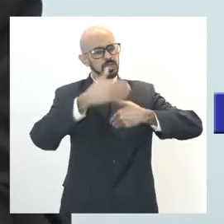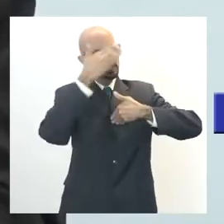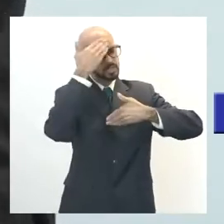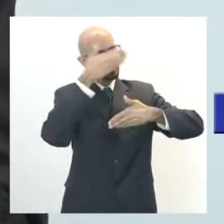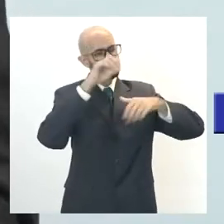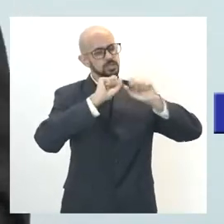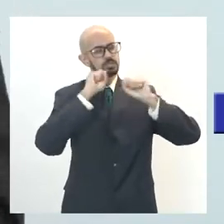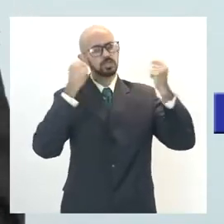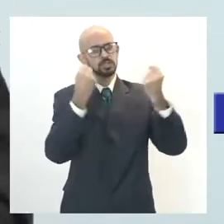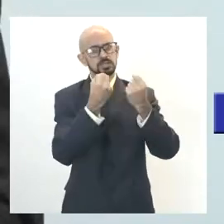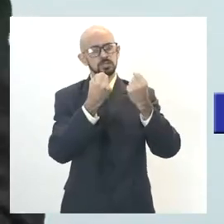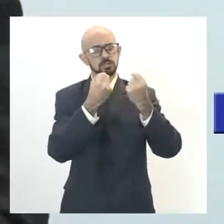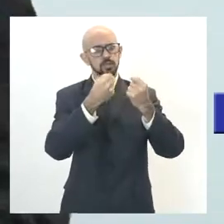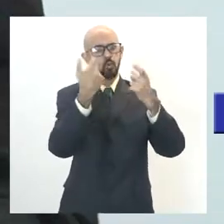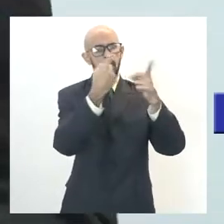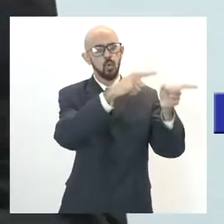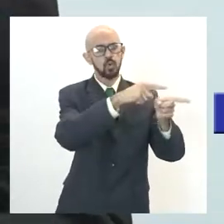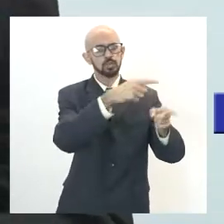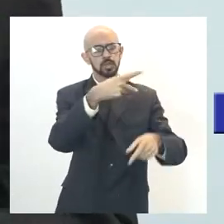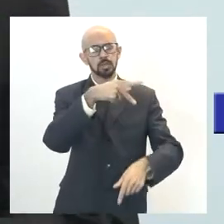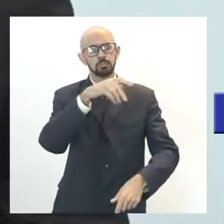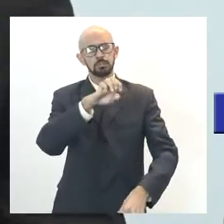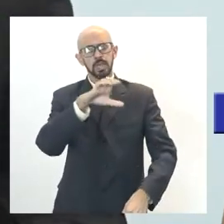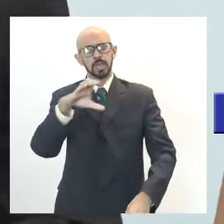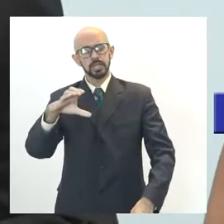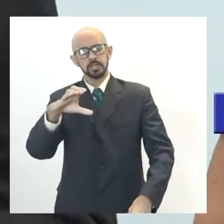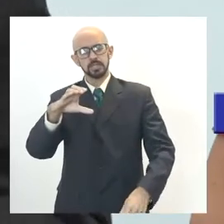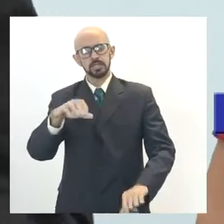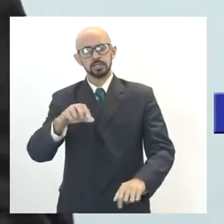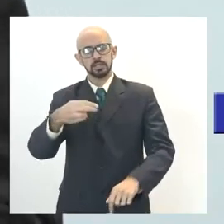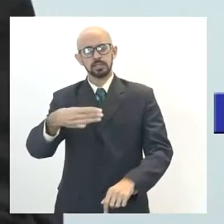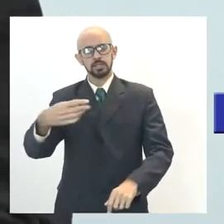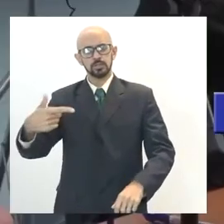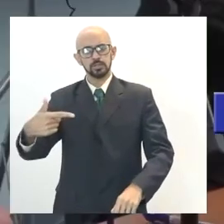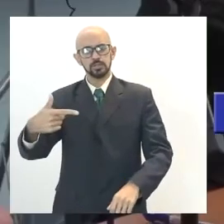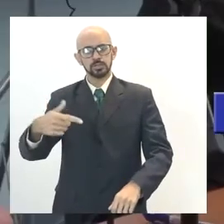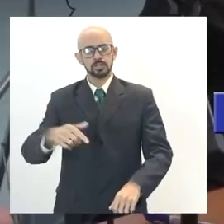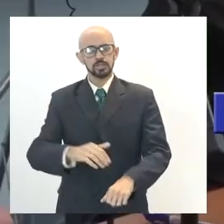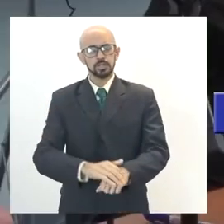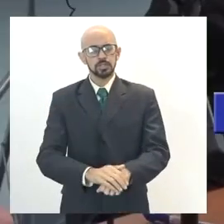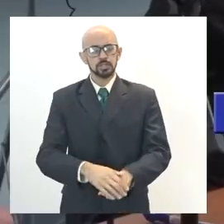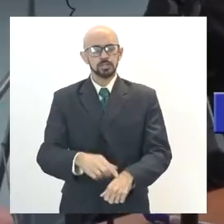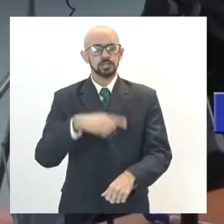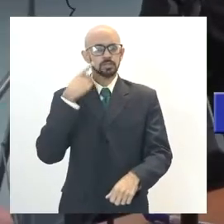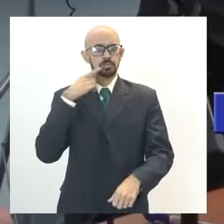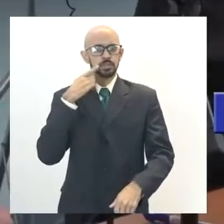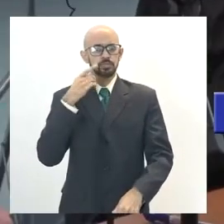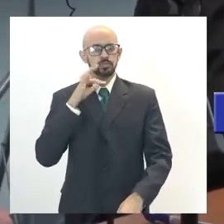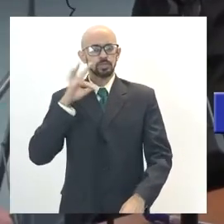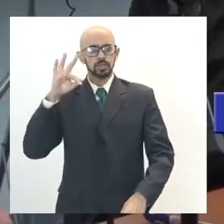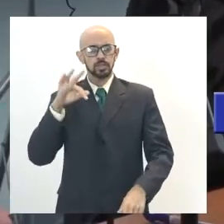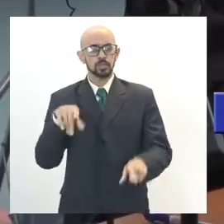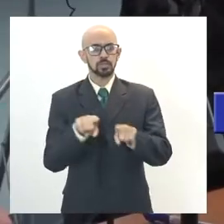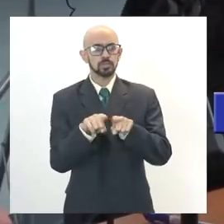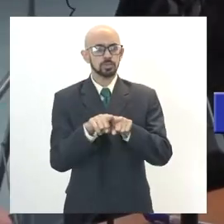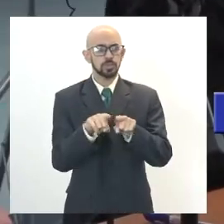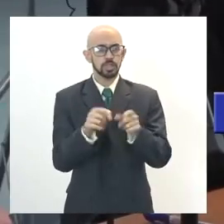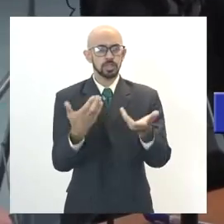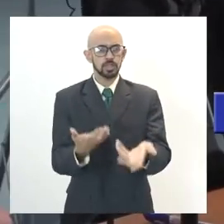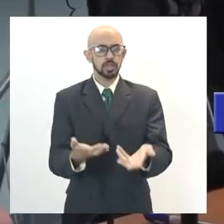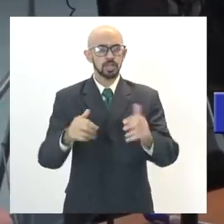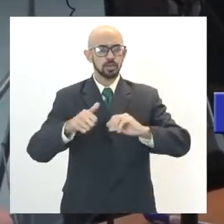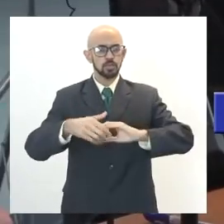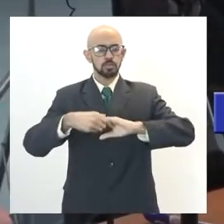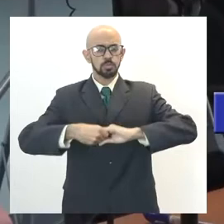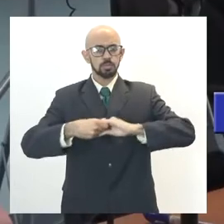a tag 32 E agradecendo o convite ao Paulo Ramos Deputado Federal é quero saudar também a todos